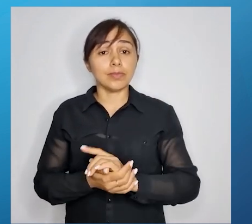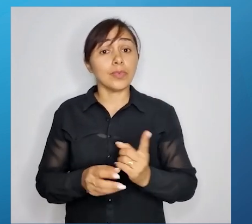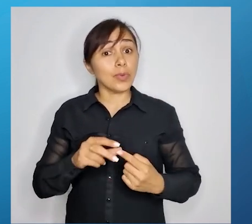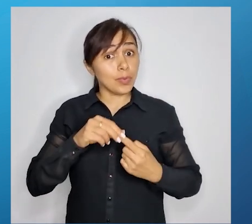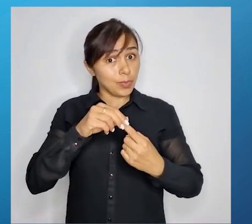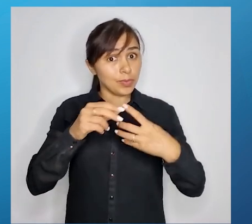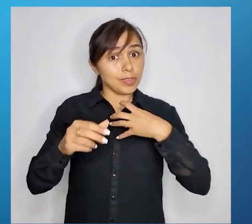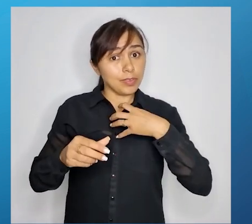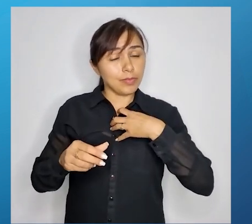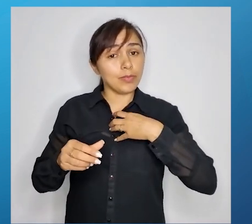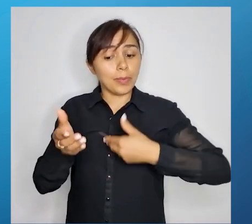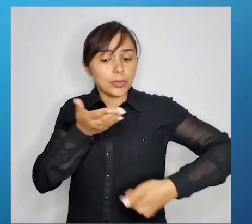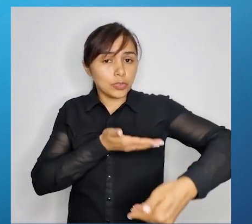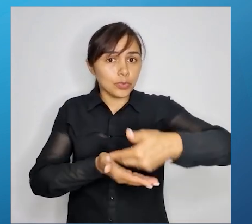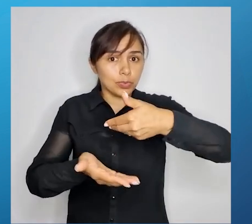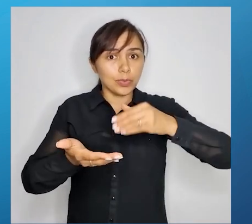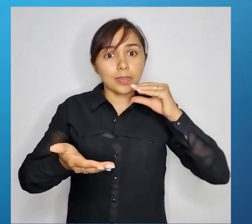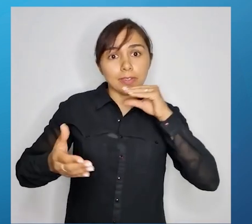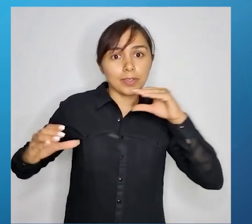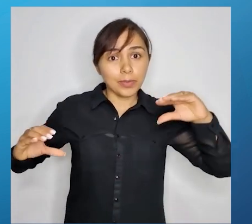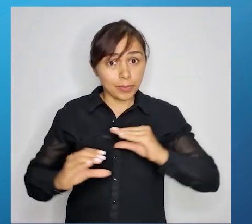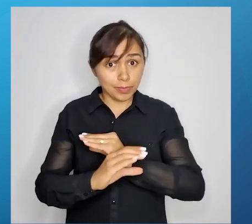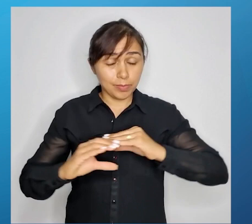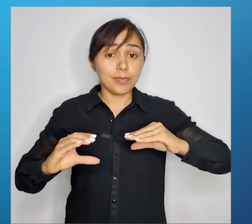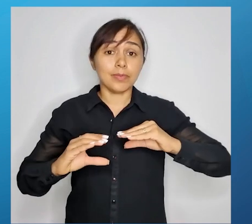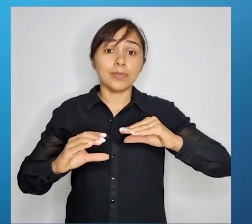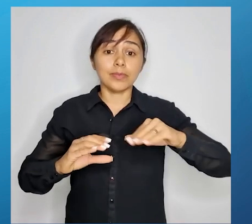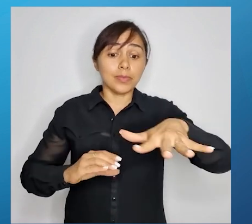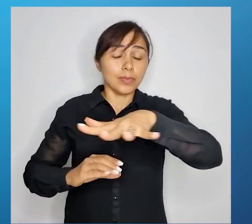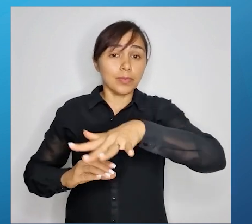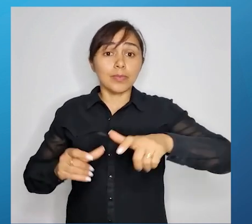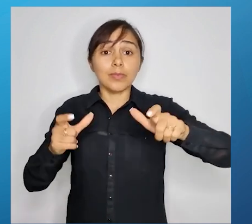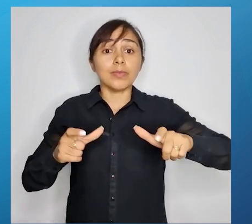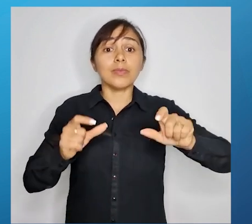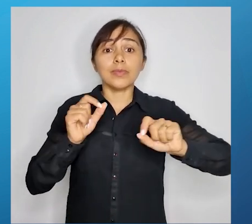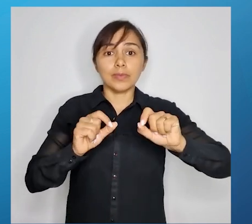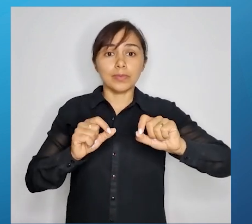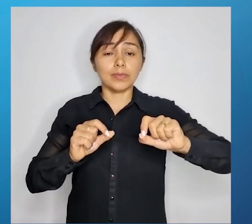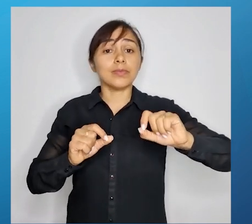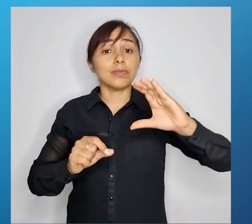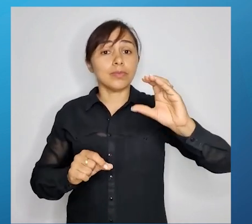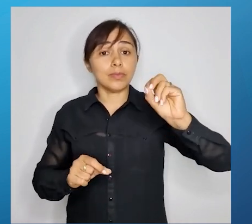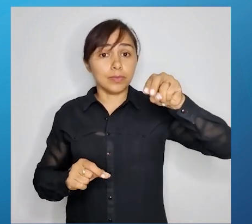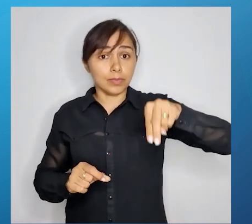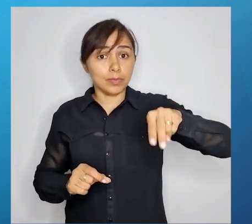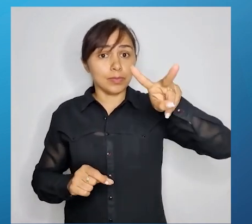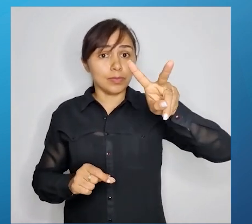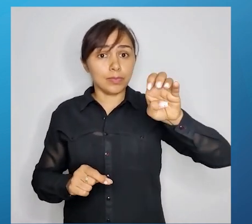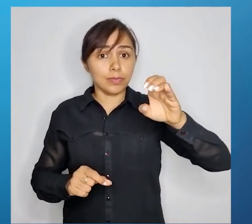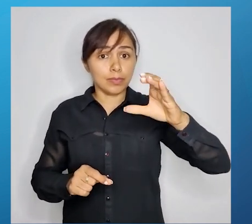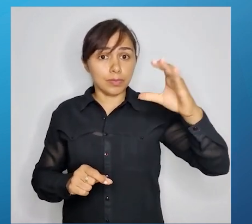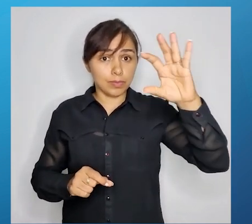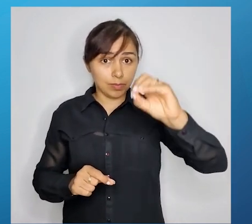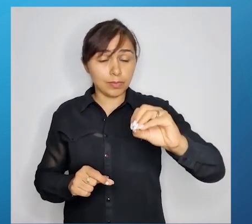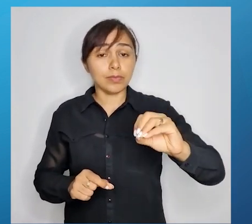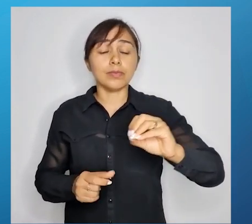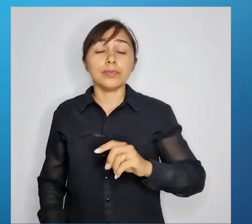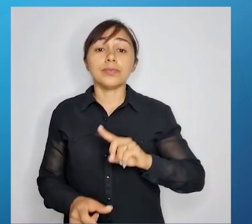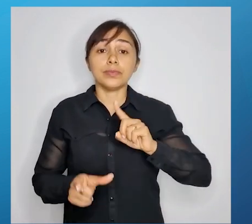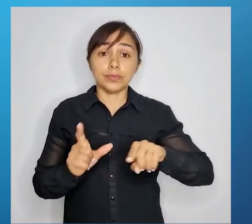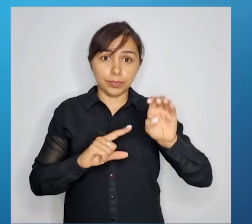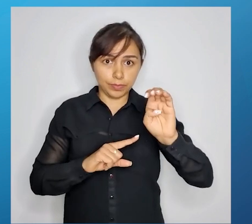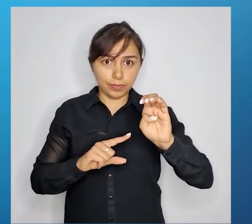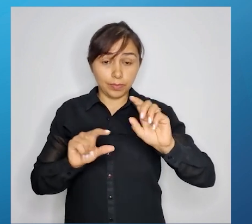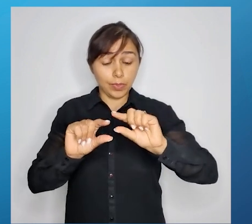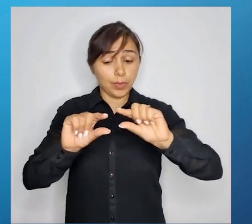de transferência de calor que ocorre no vácuo é a convecção? E. O calor provoca arrepio pode ser